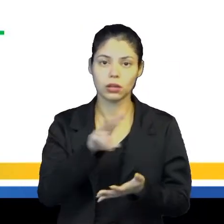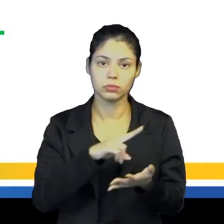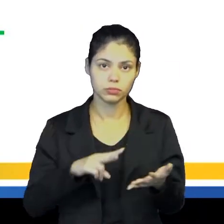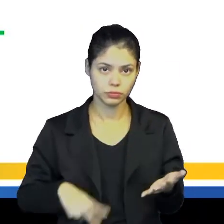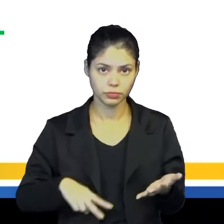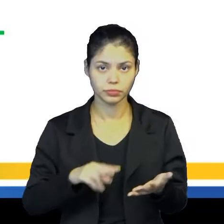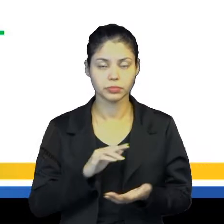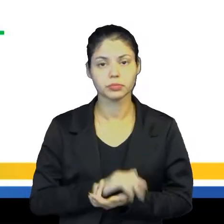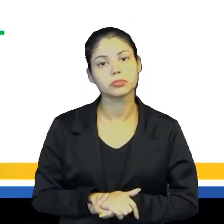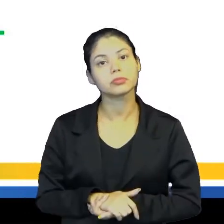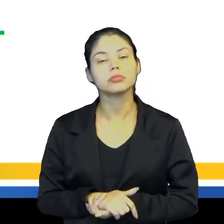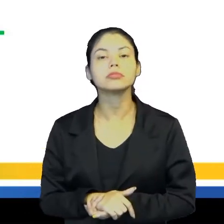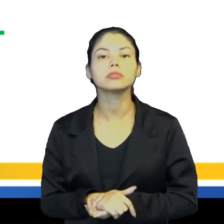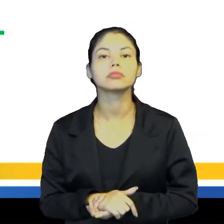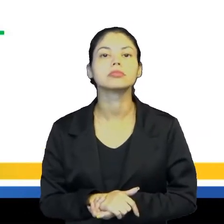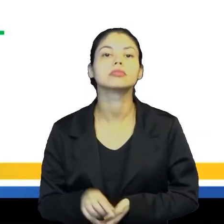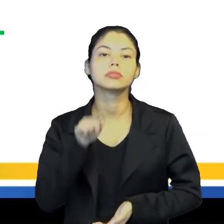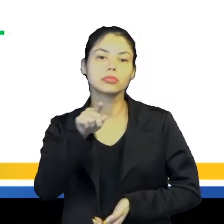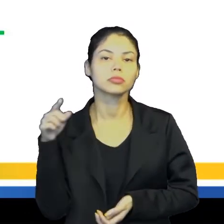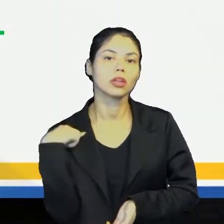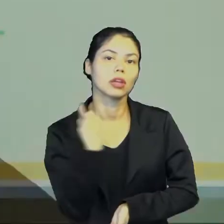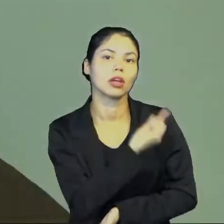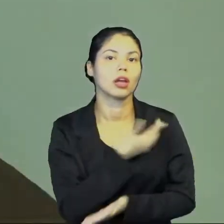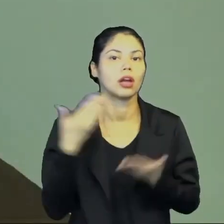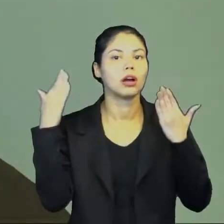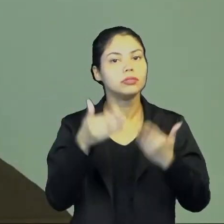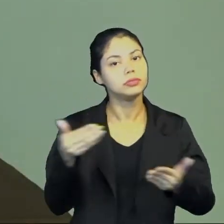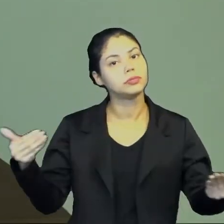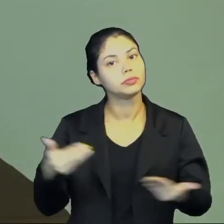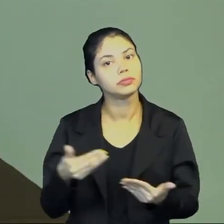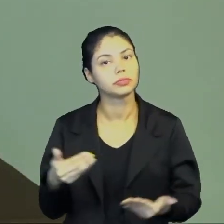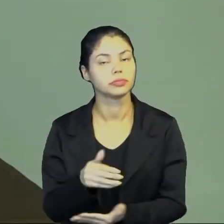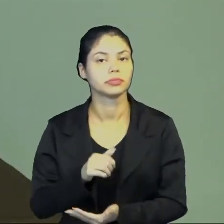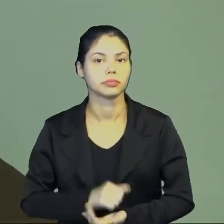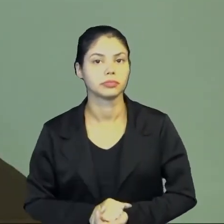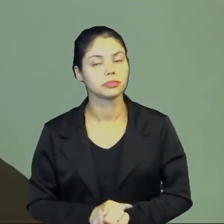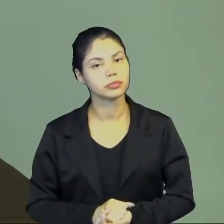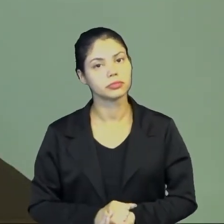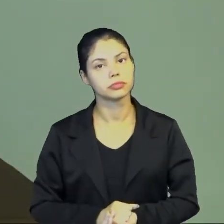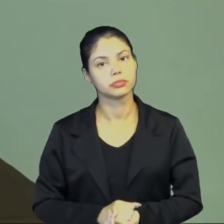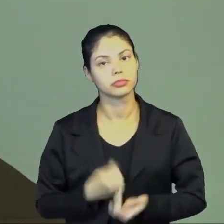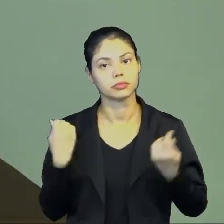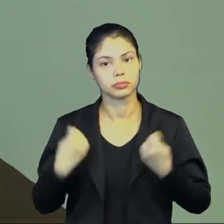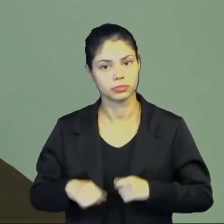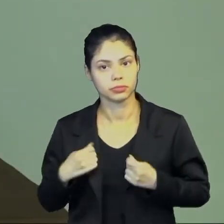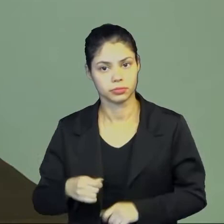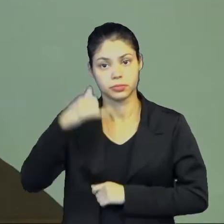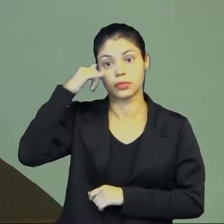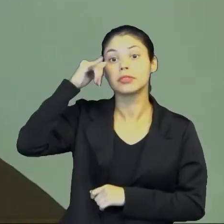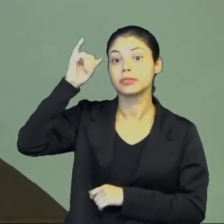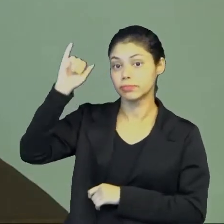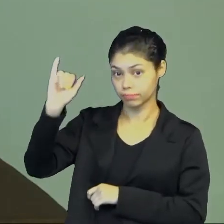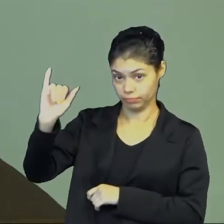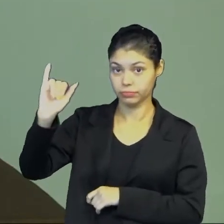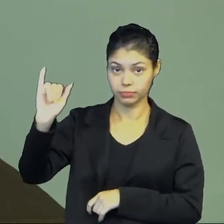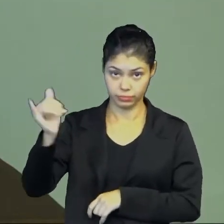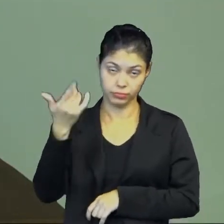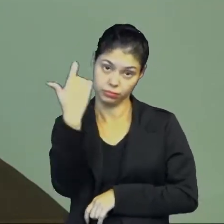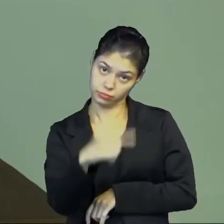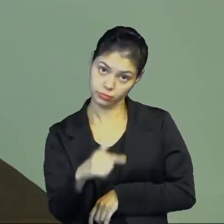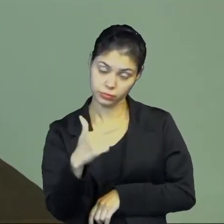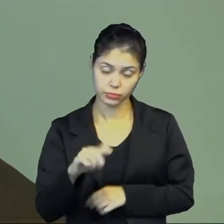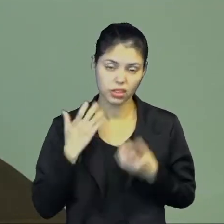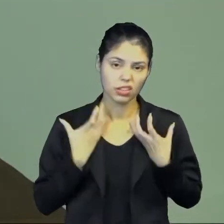cansativo para o leitor. E esse é o nosso foco da nossa aula agora, tá? Eu preciso evitar repetições para não tornar meu